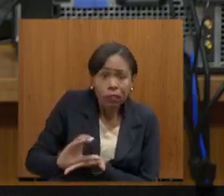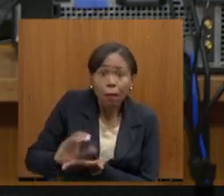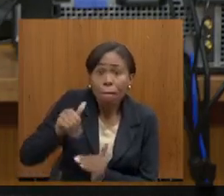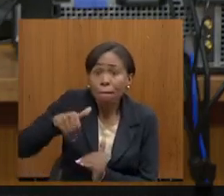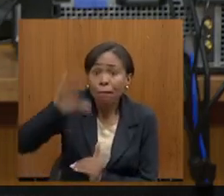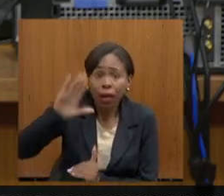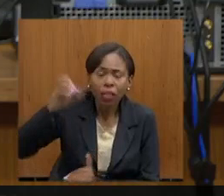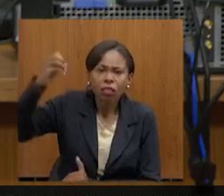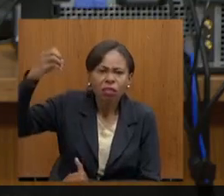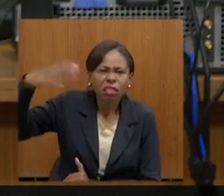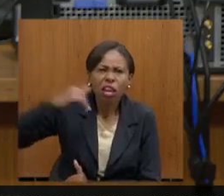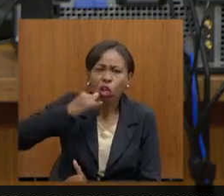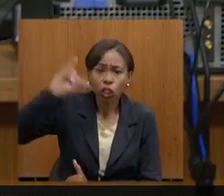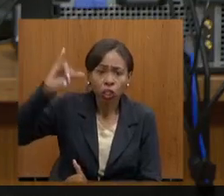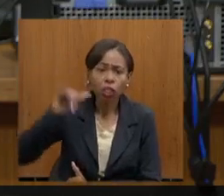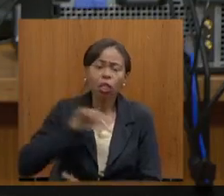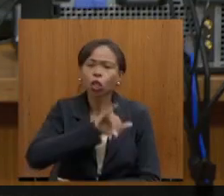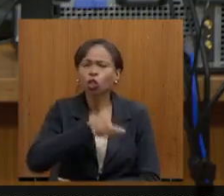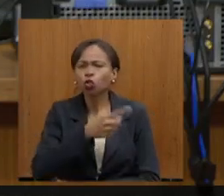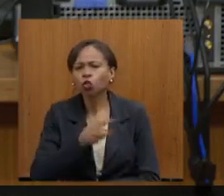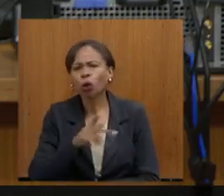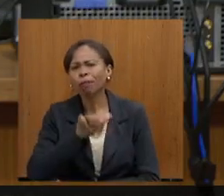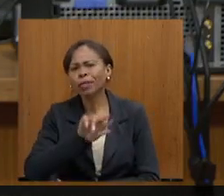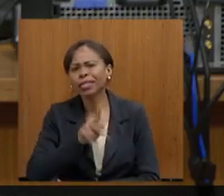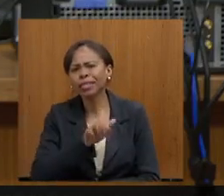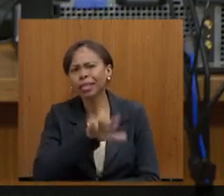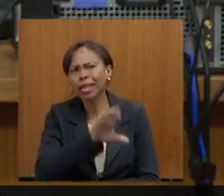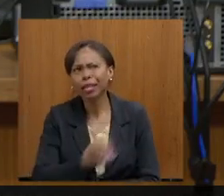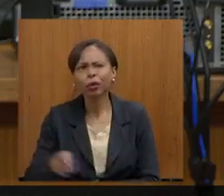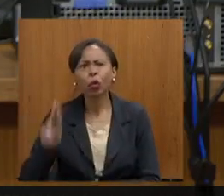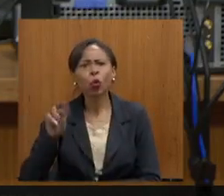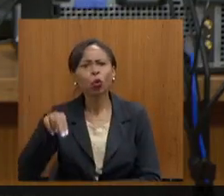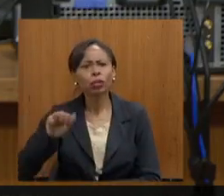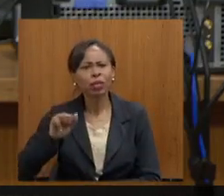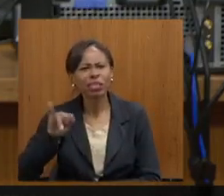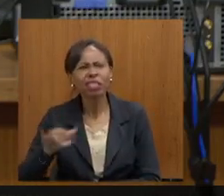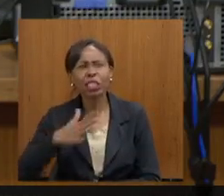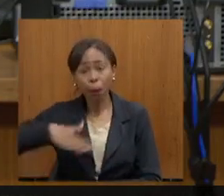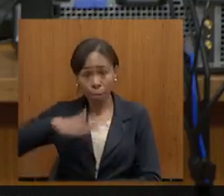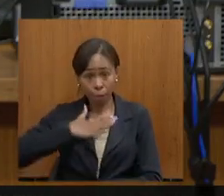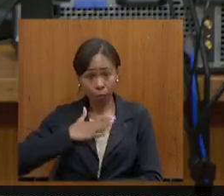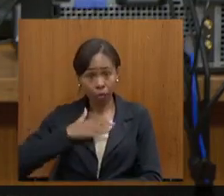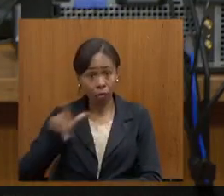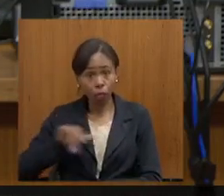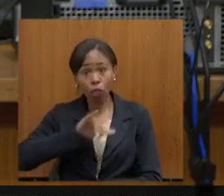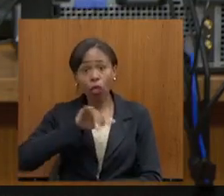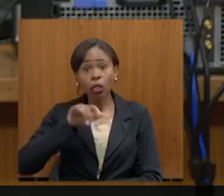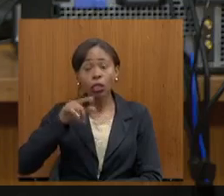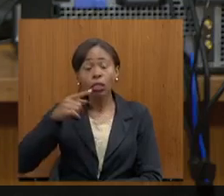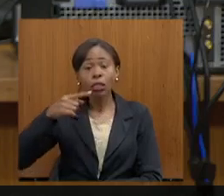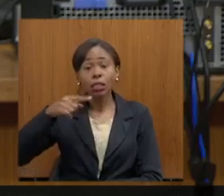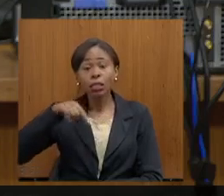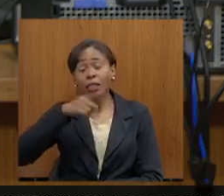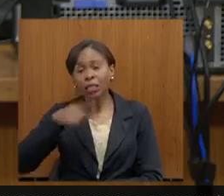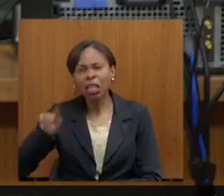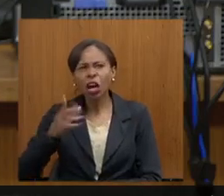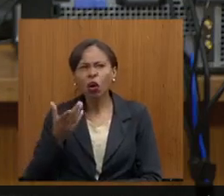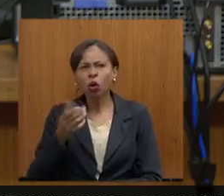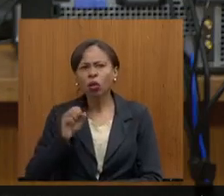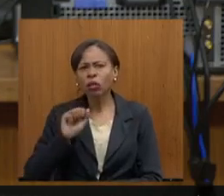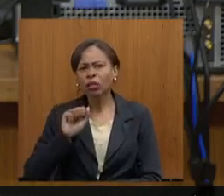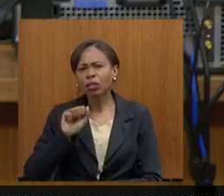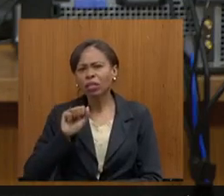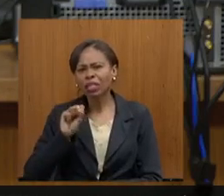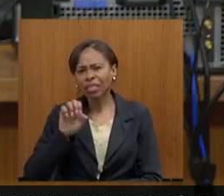é de João Pinheiro é de Unaí é da minha região vídeos dele São Sebastião do Paraíso o passo